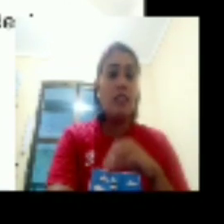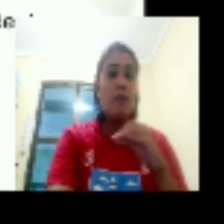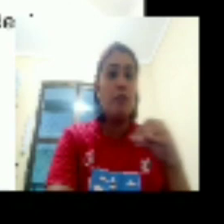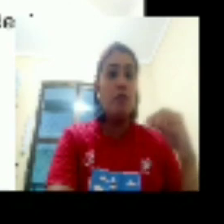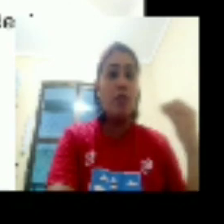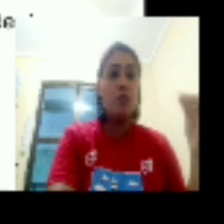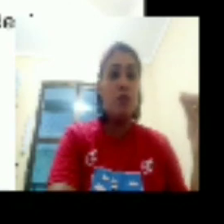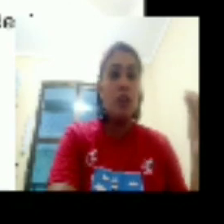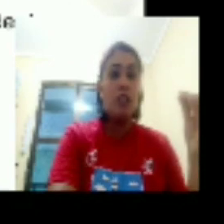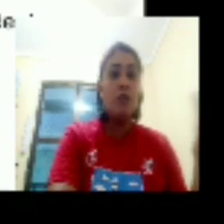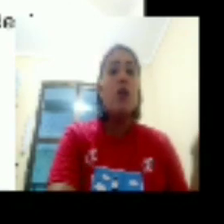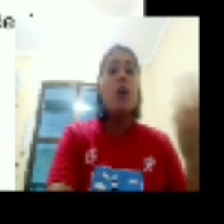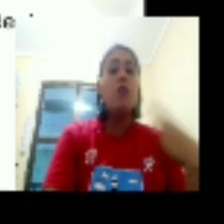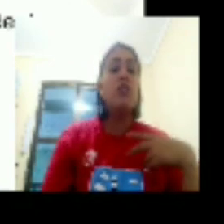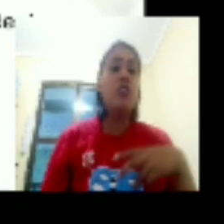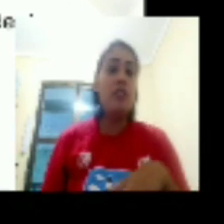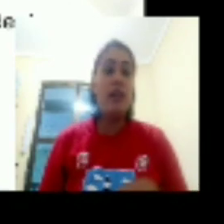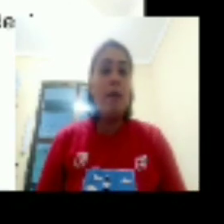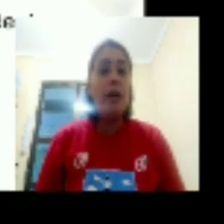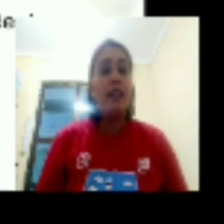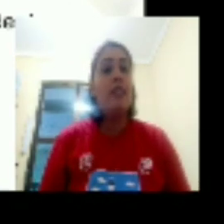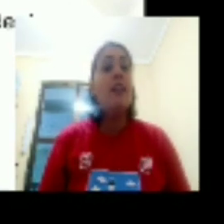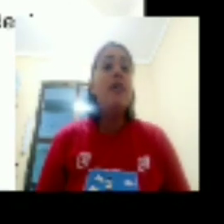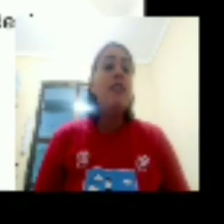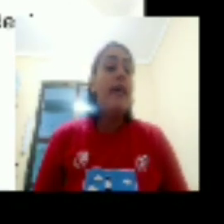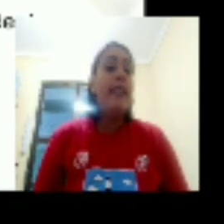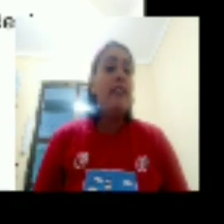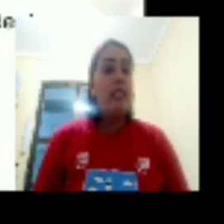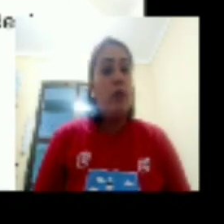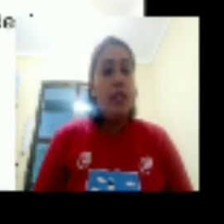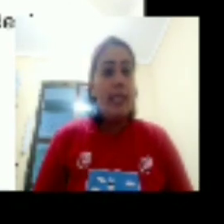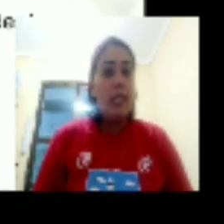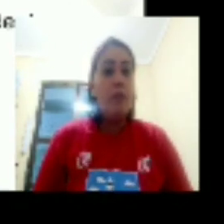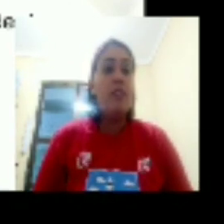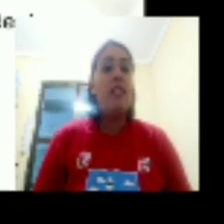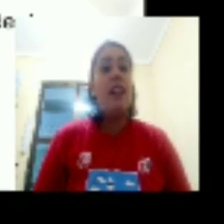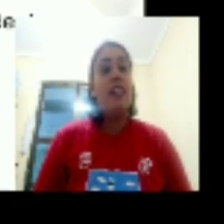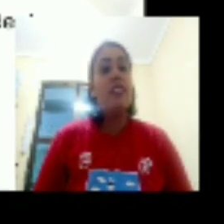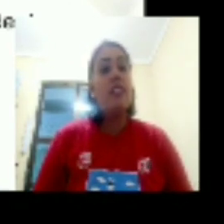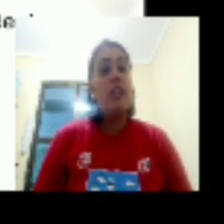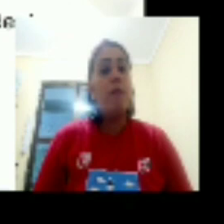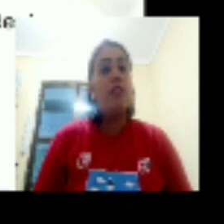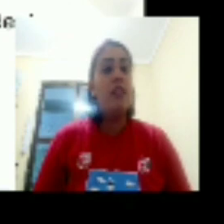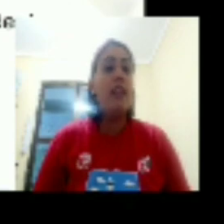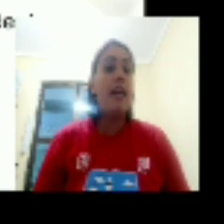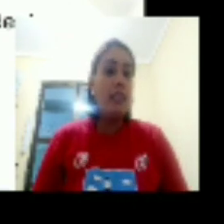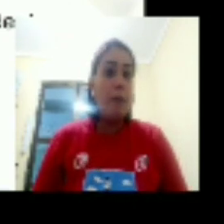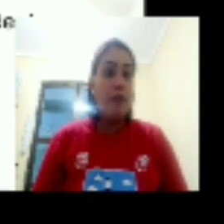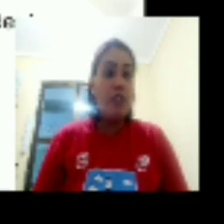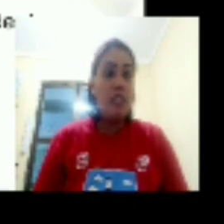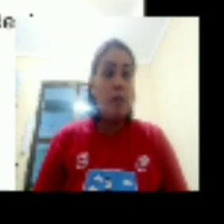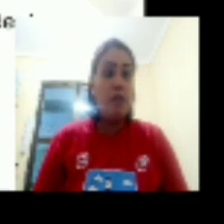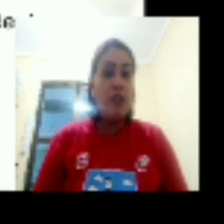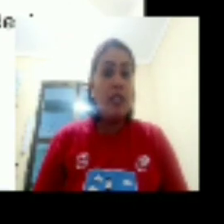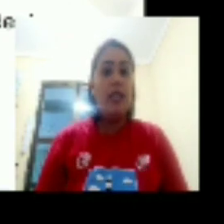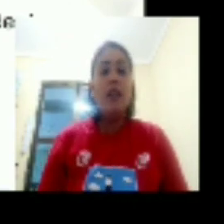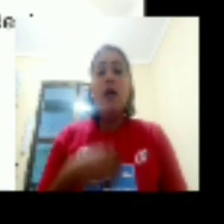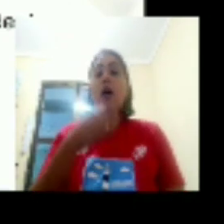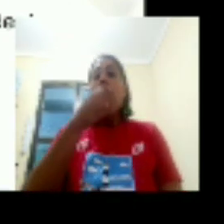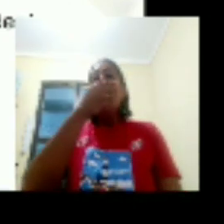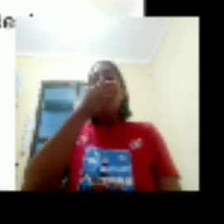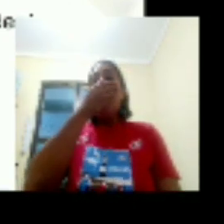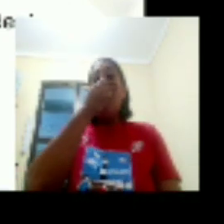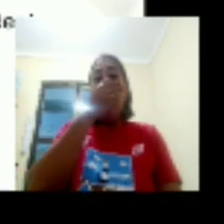em setembro do mesmo ano. Ou seja, antigamente tinha o INEPS, e aí esse INEPS, que era da Previdência